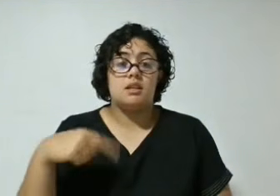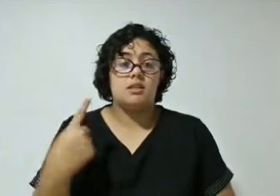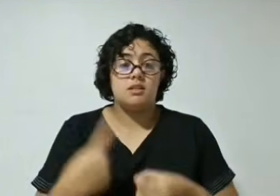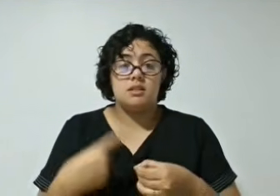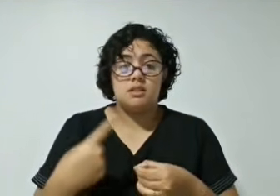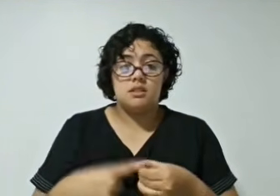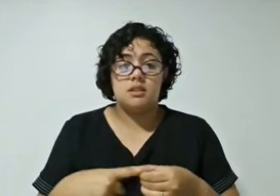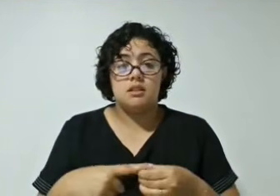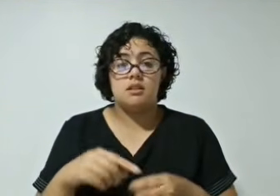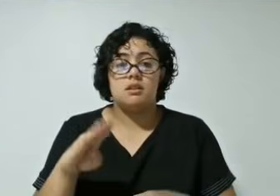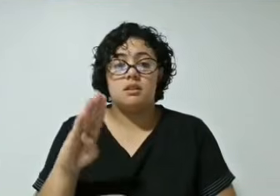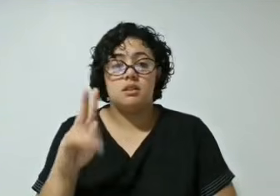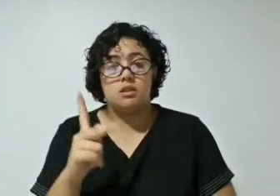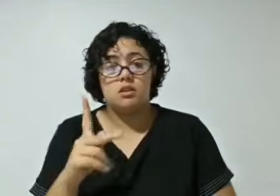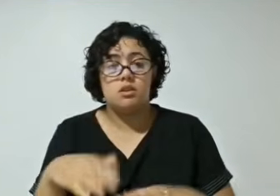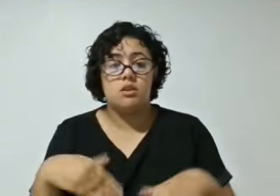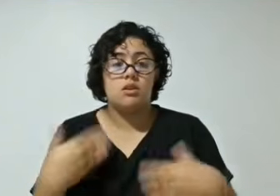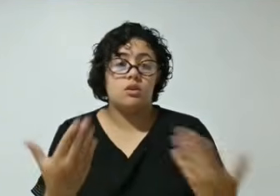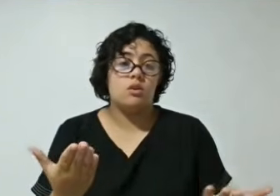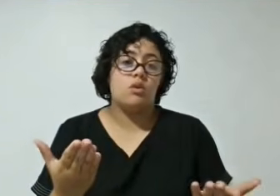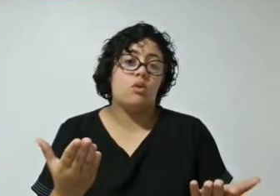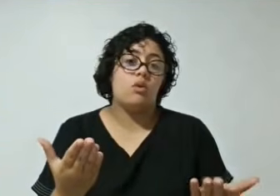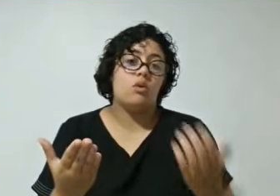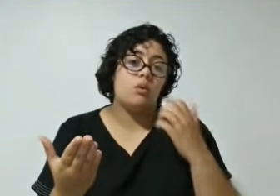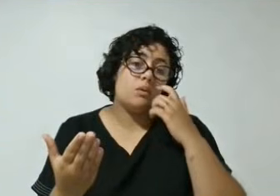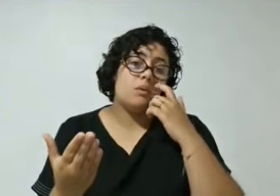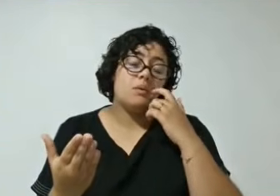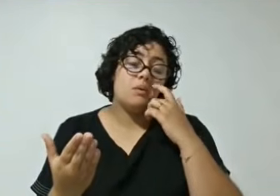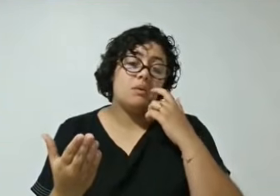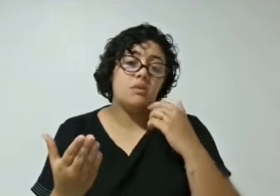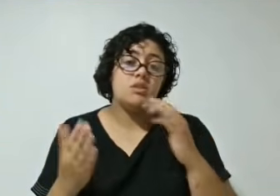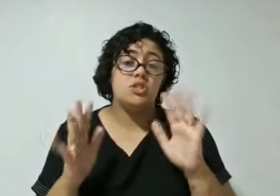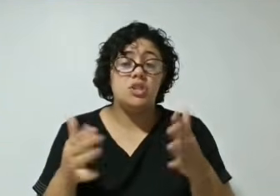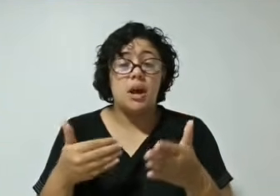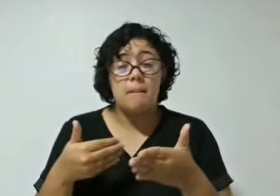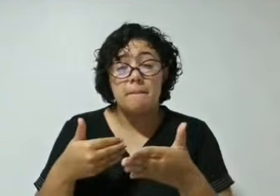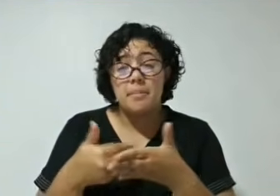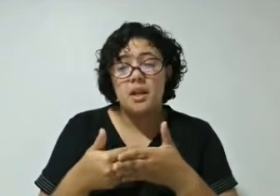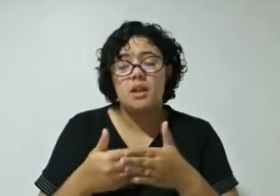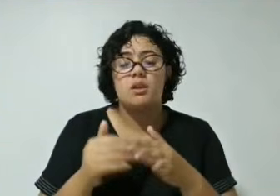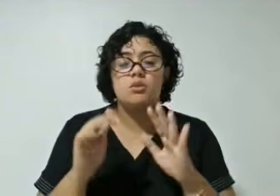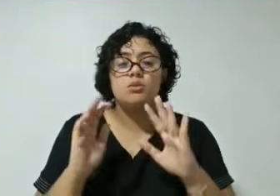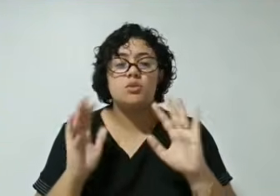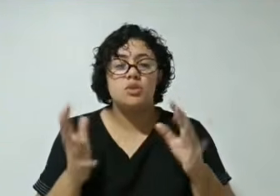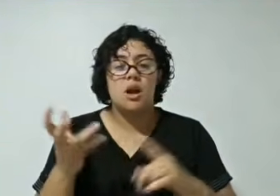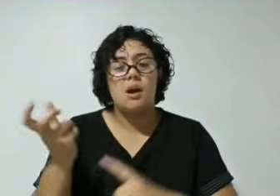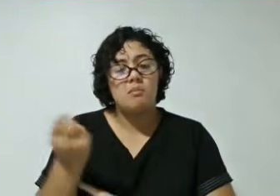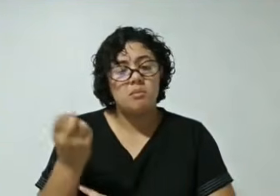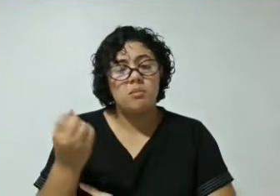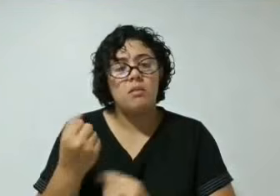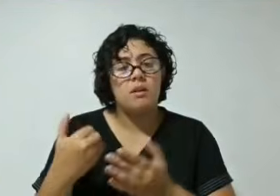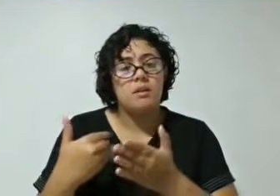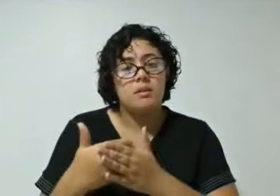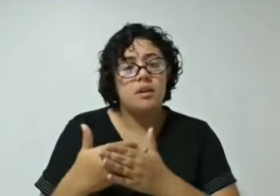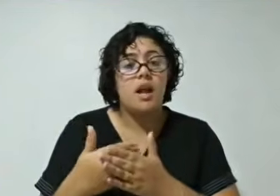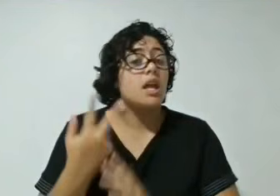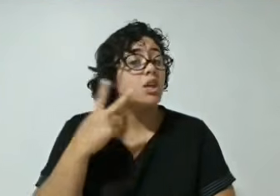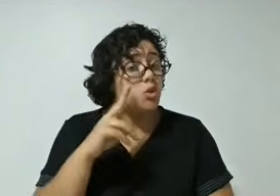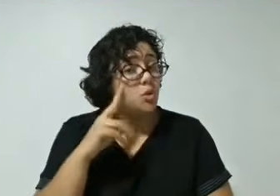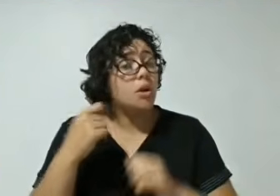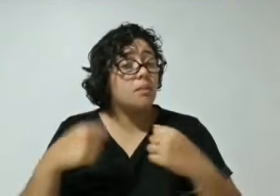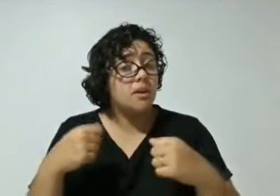já aposentou, ou está em vias de se aposentar, porque já contribuiu para essa história, e essa história tem que continuar para além